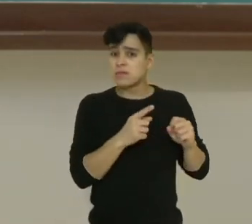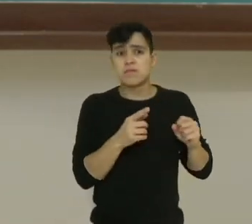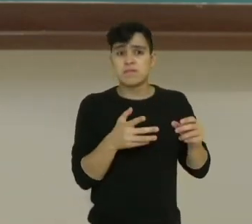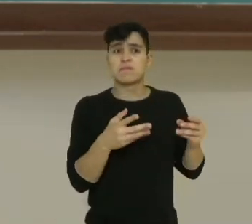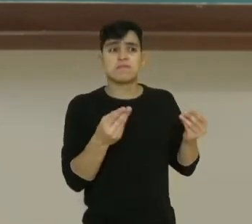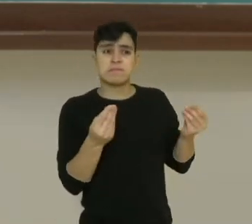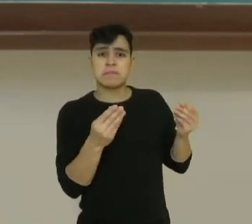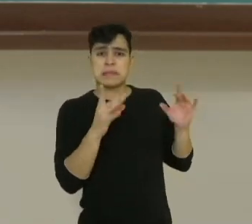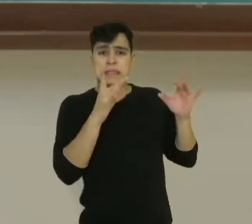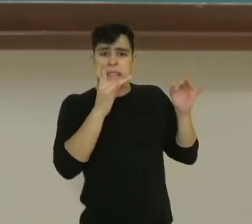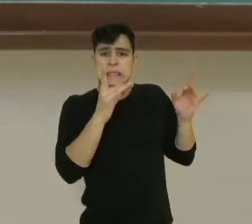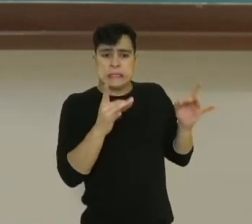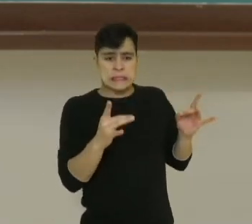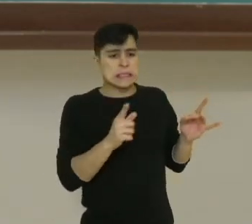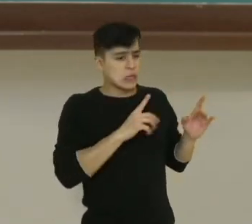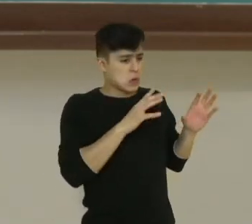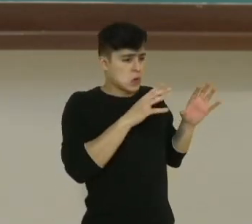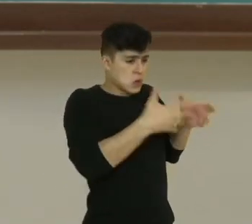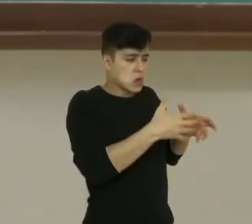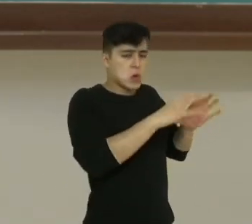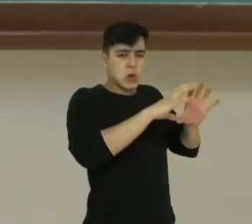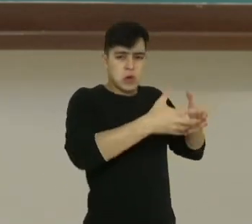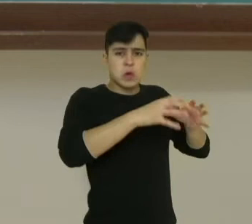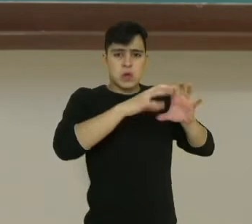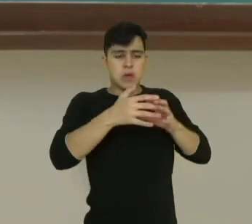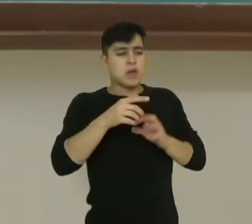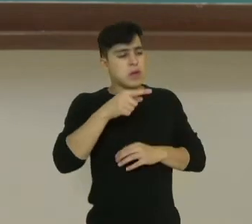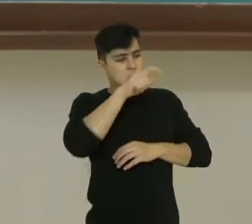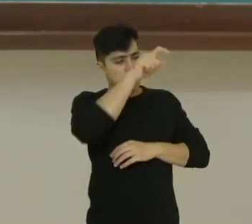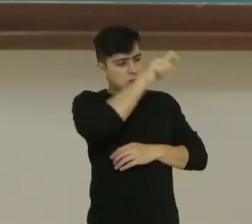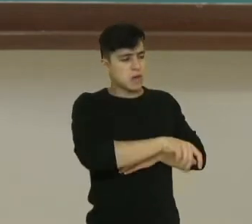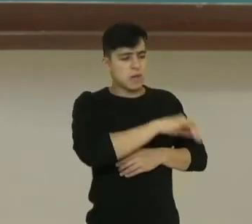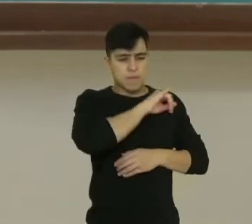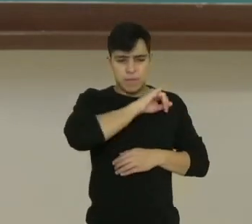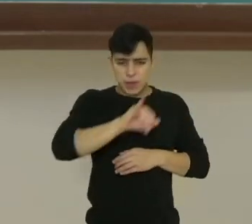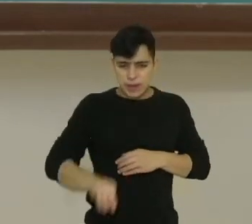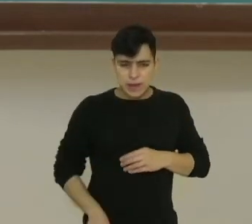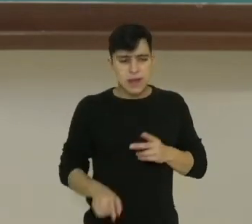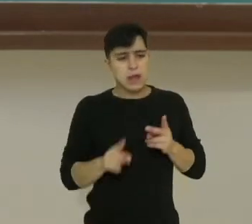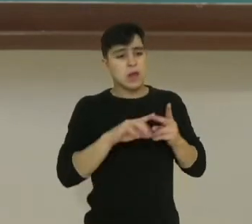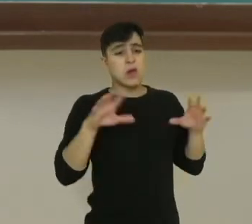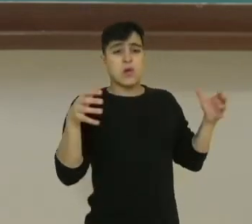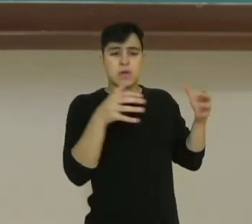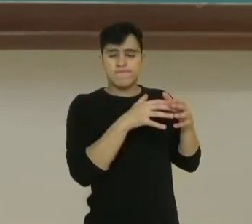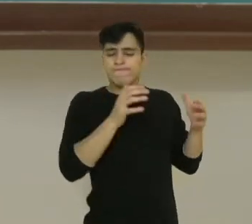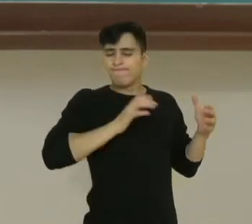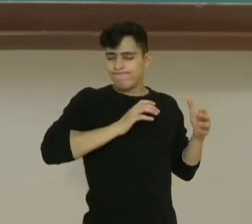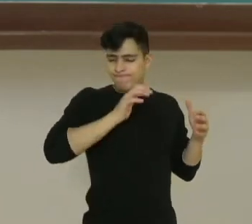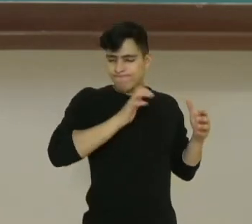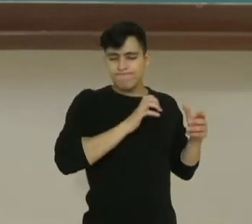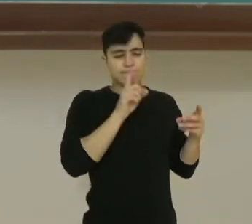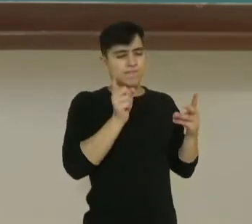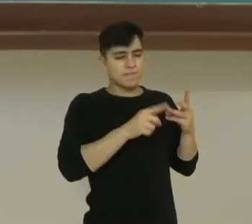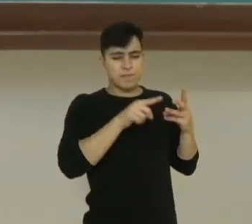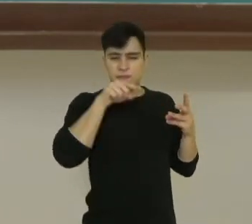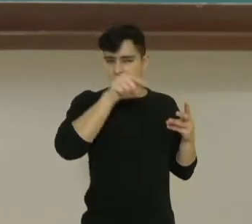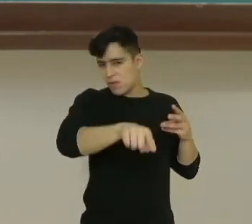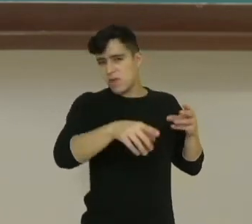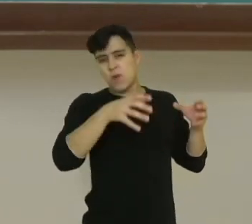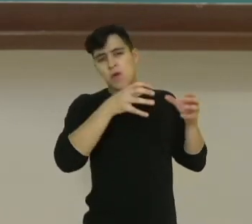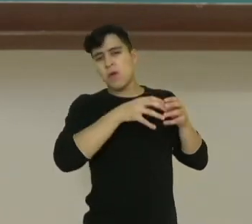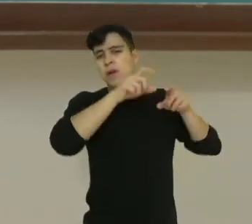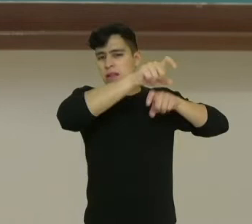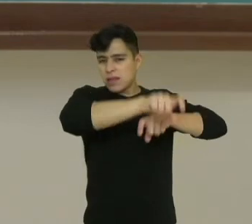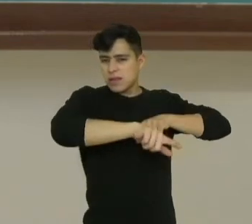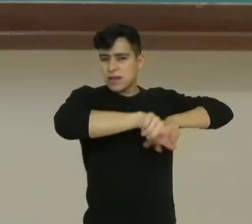várias classes sociais. Então nós vamos ter o imperador, nós vamos ter ali uma elite, né? Os trabalhadores rurais